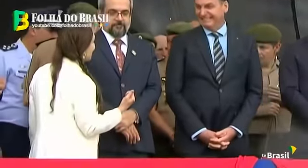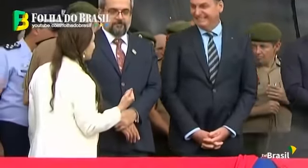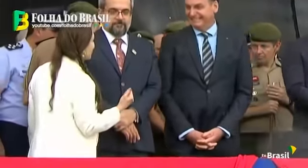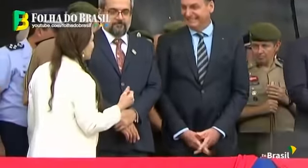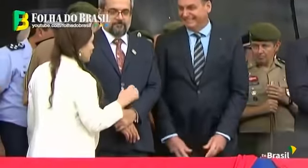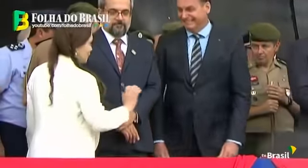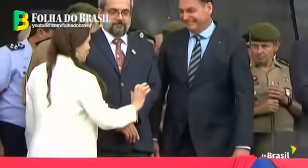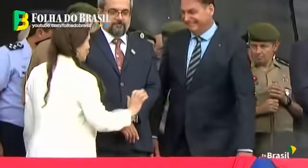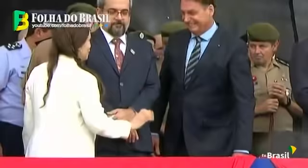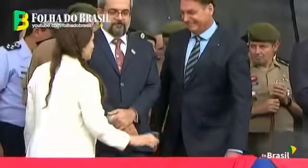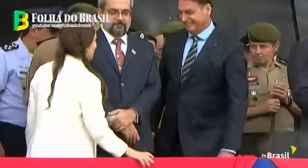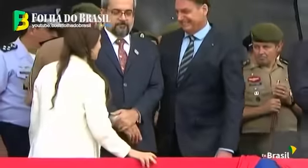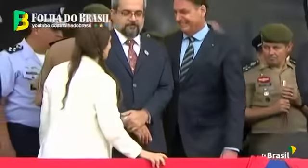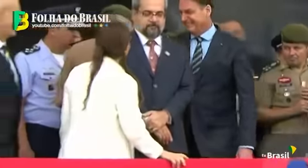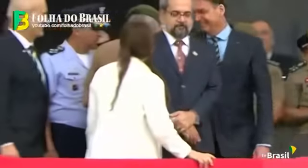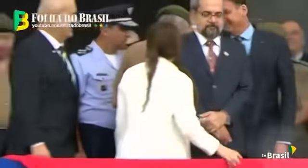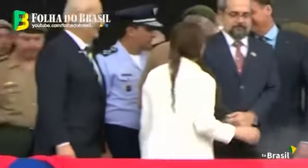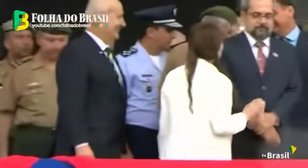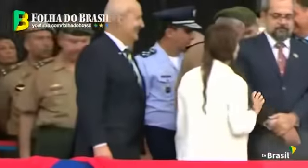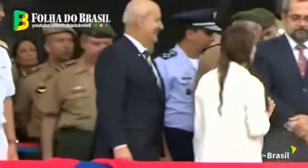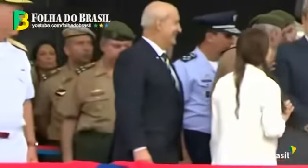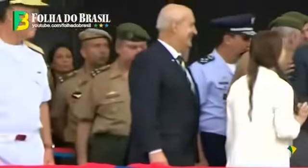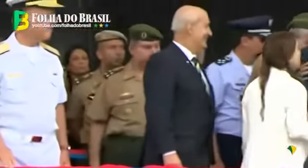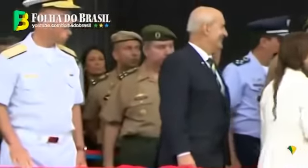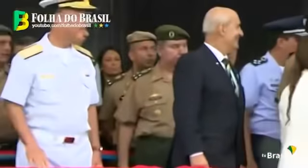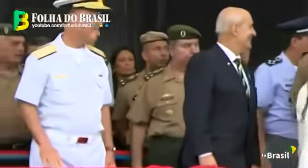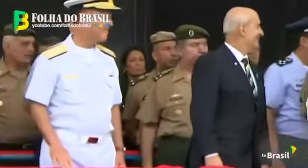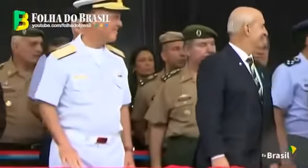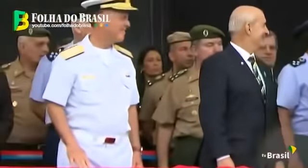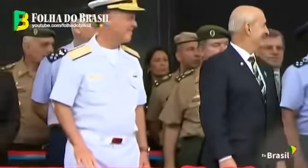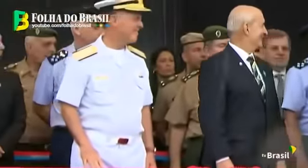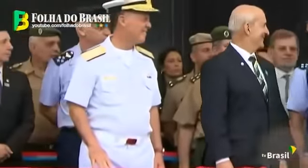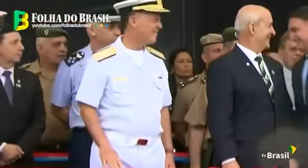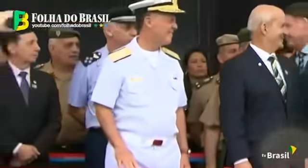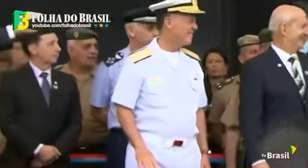O senhor presidente da República fará uso da palavra.